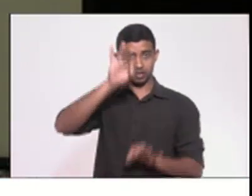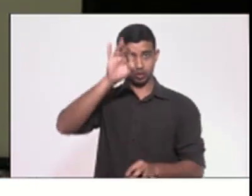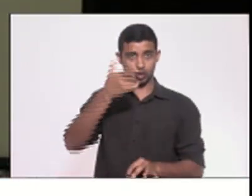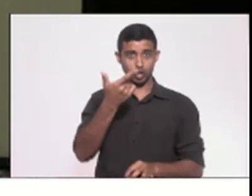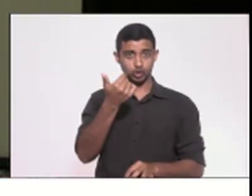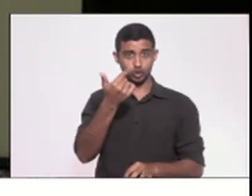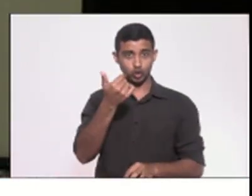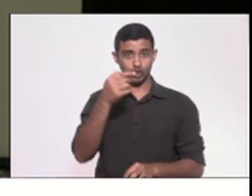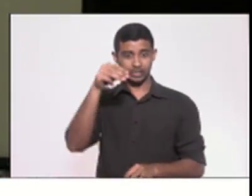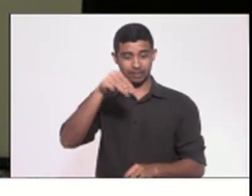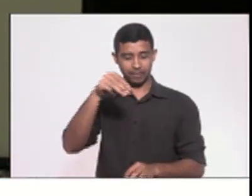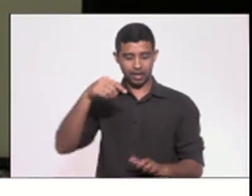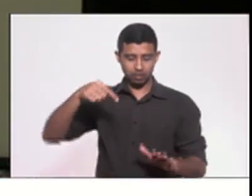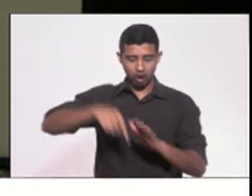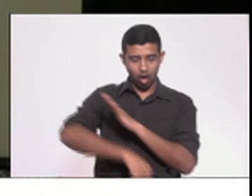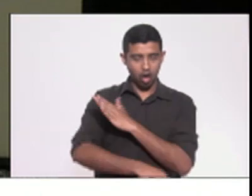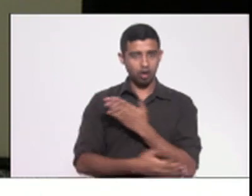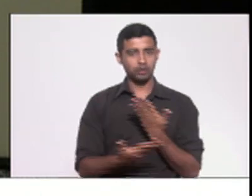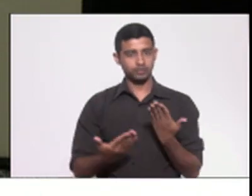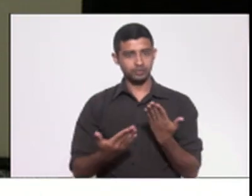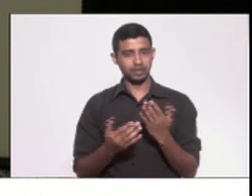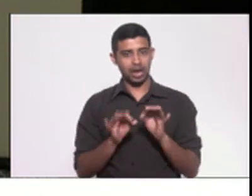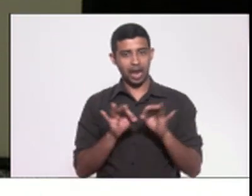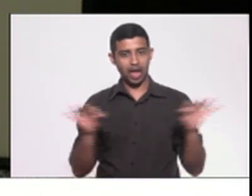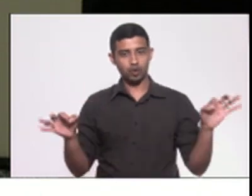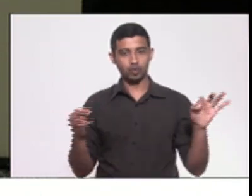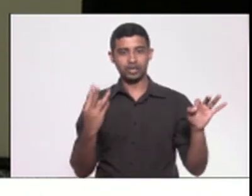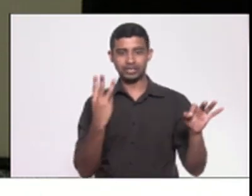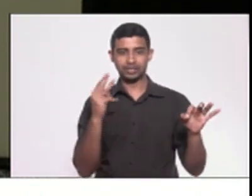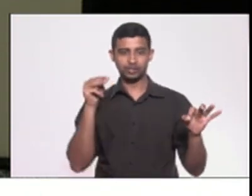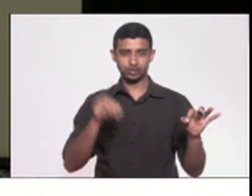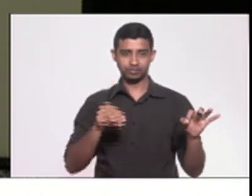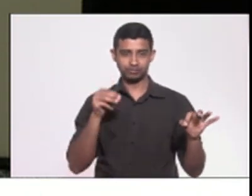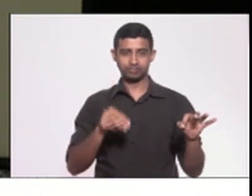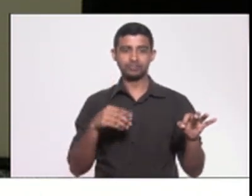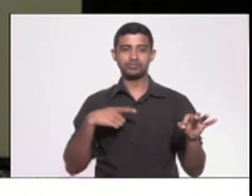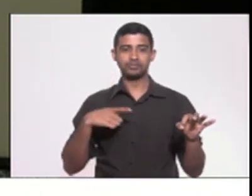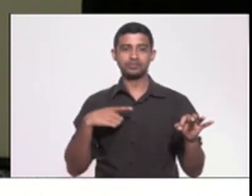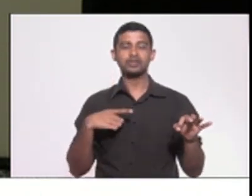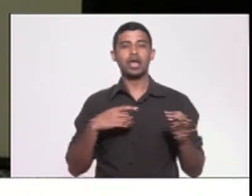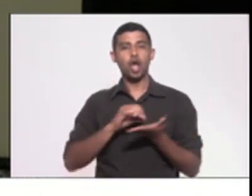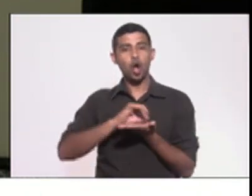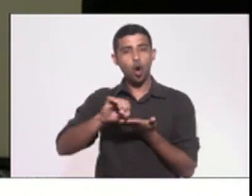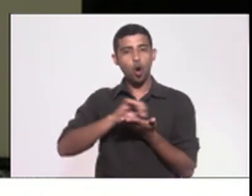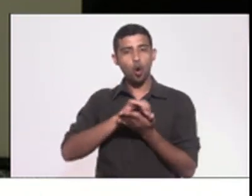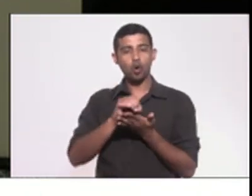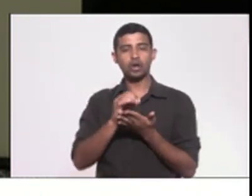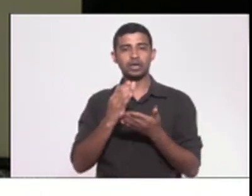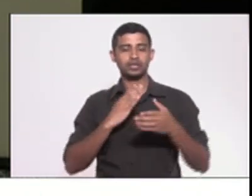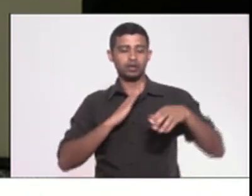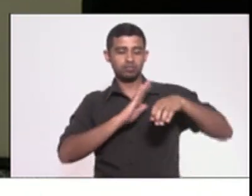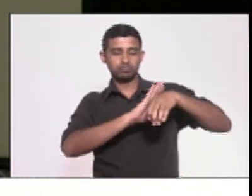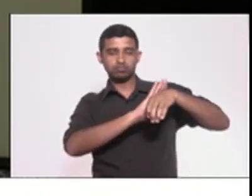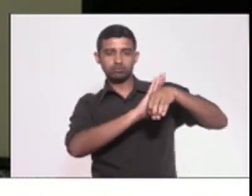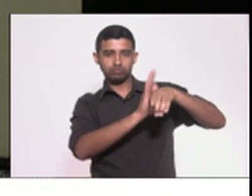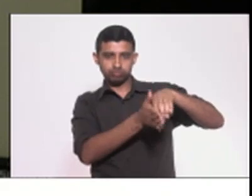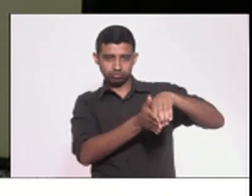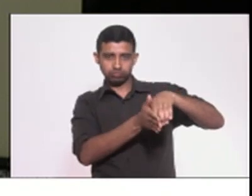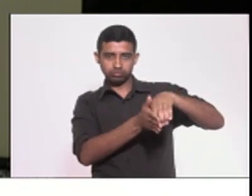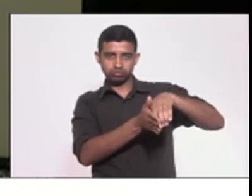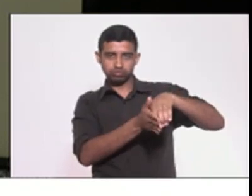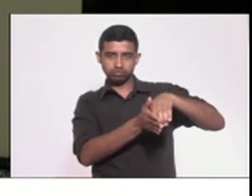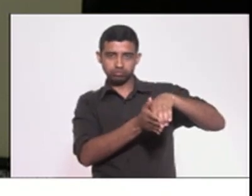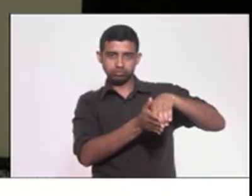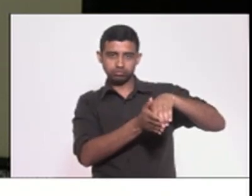profundidade, que recebem o material predominantemente orgânico, fecha-se uma porta, torna-se esse túnel